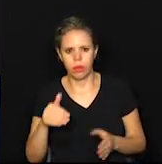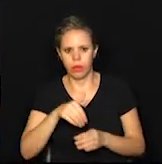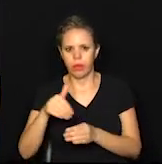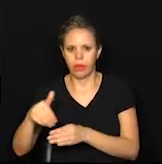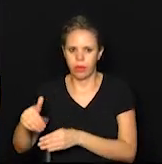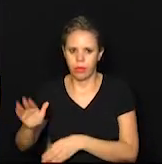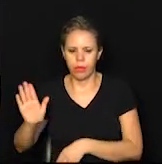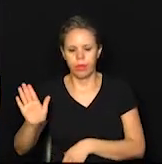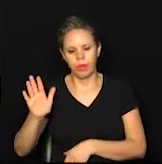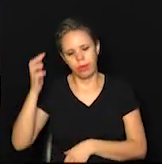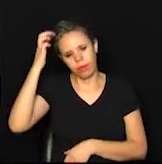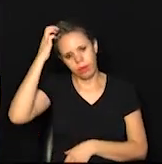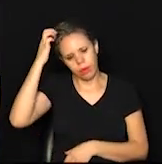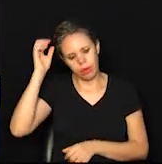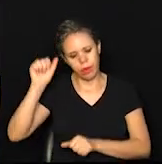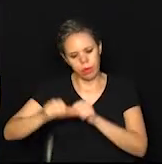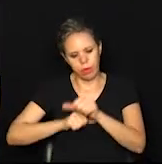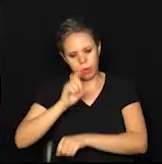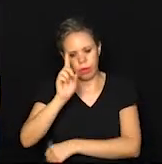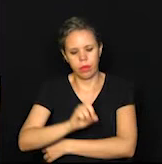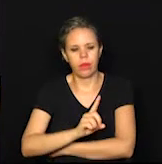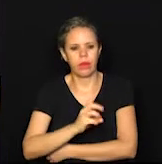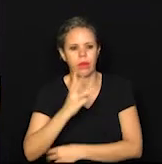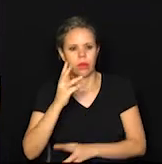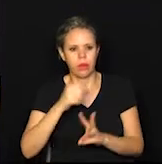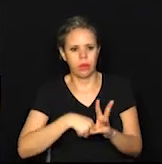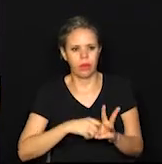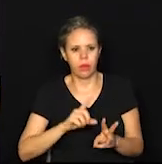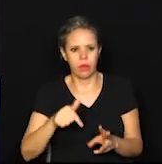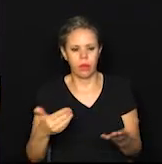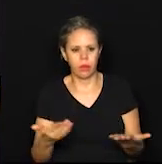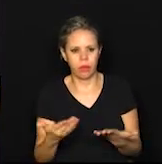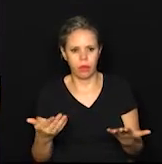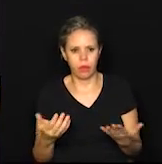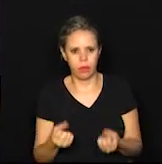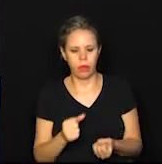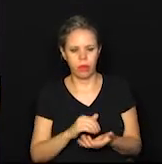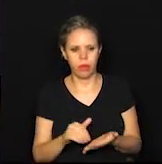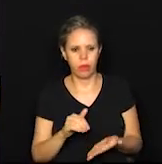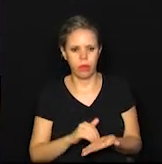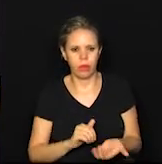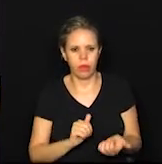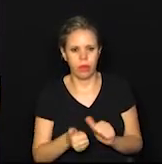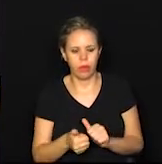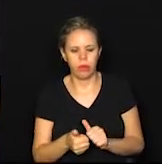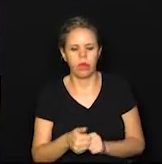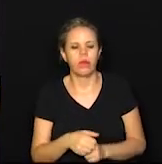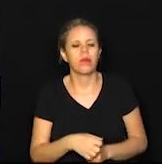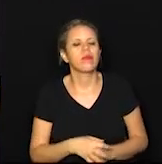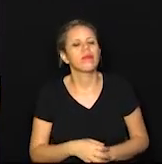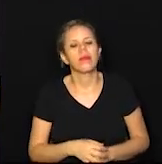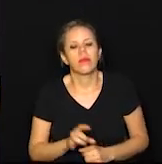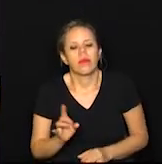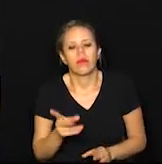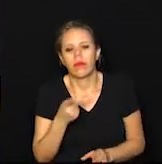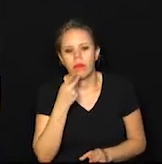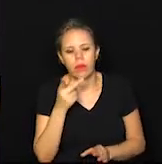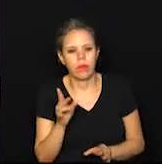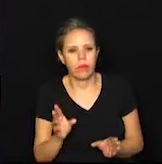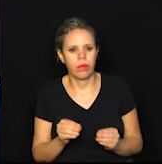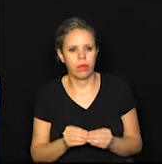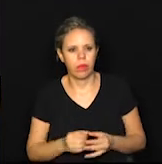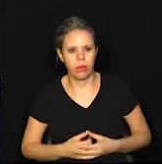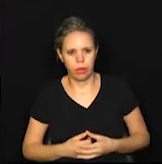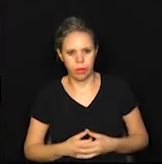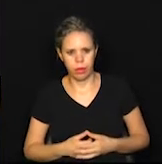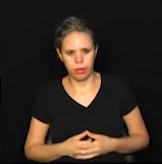eleitoral, me tornei diretor por 3 meses, depois assumi a Secretaria de Esportes. Então, só para a gente falar um pouquinho